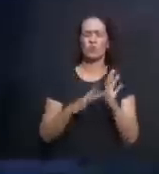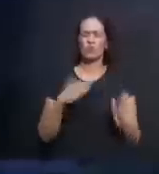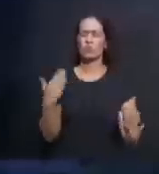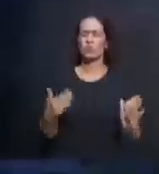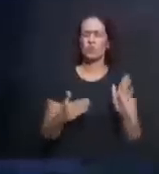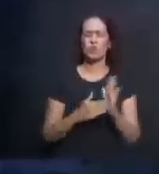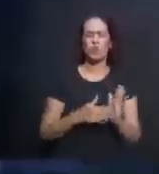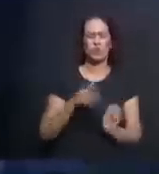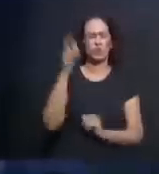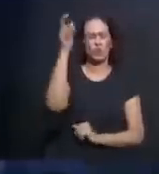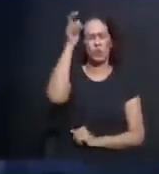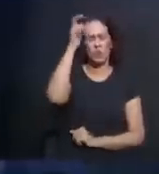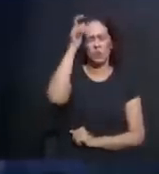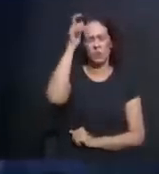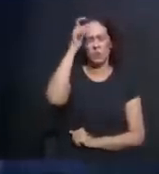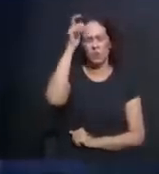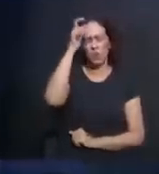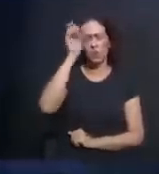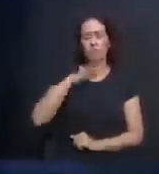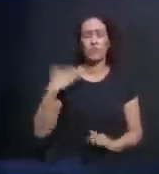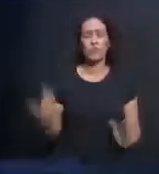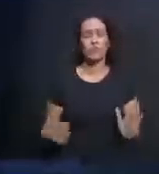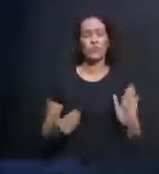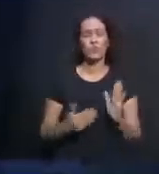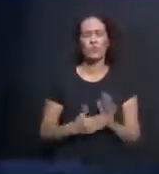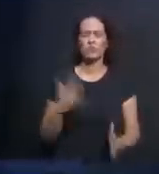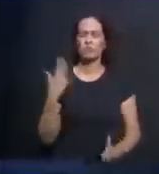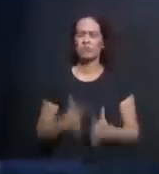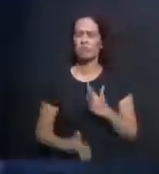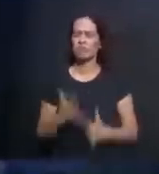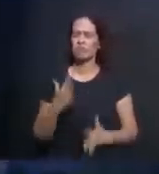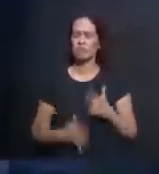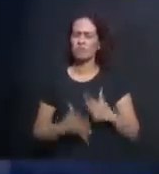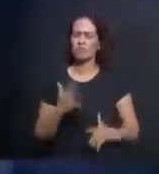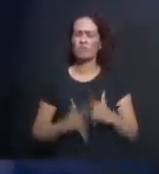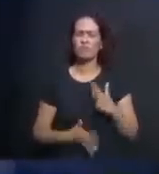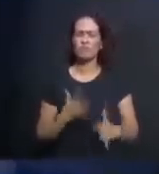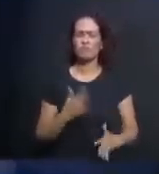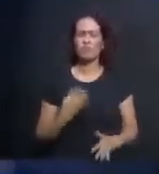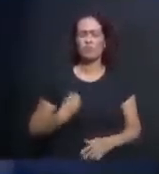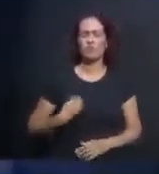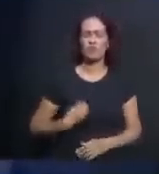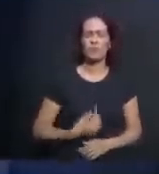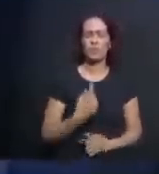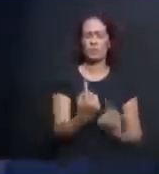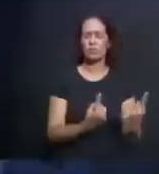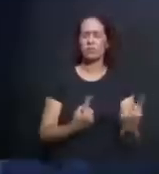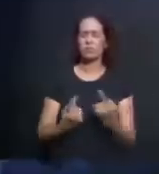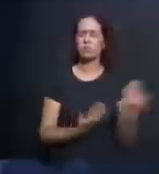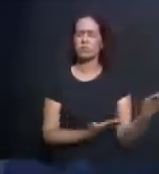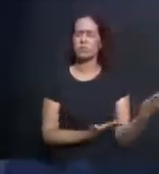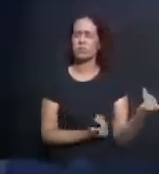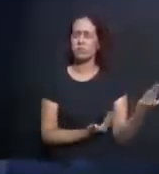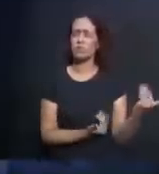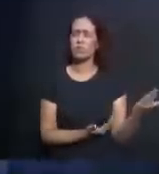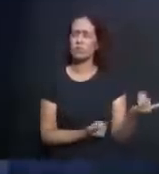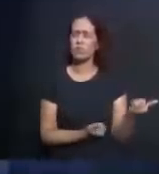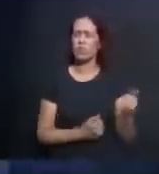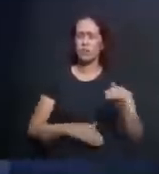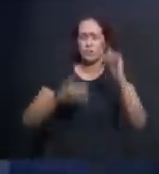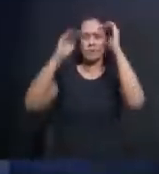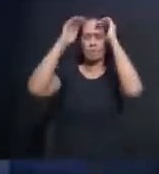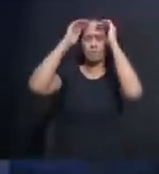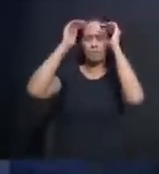potestade maligna, tudo aquilo que tenta impedir, Jesus, com essas pessoas, que esses jovens cumpram com o propósito que o